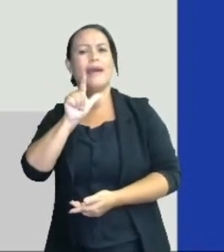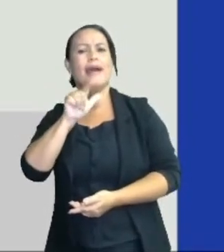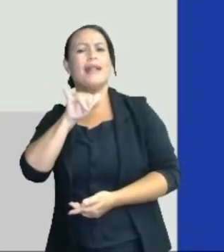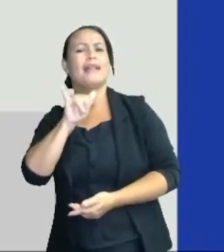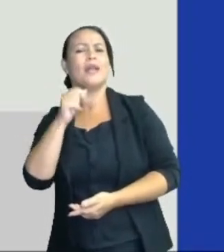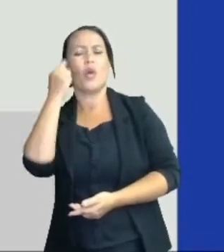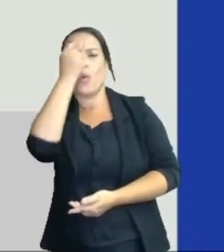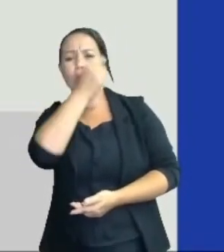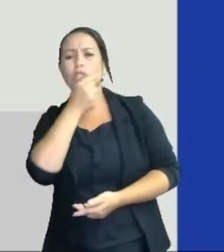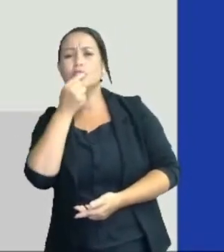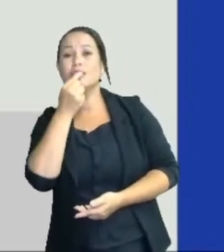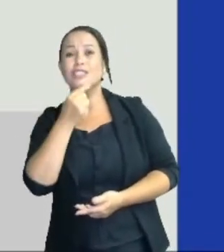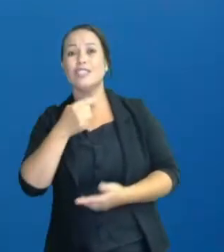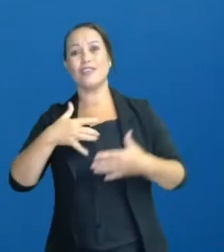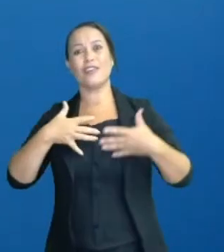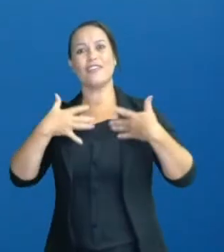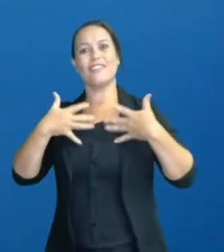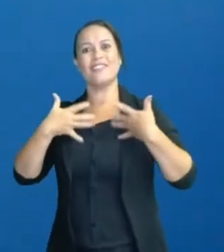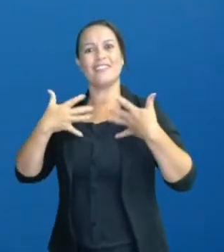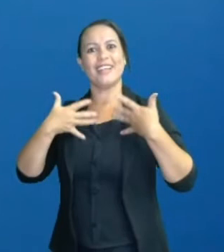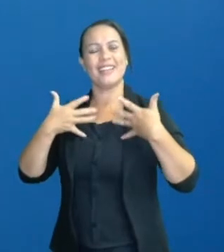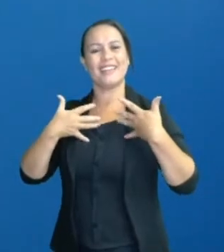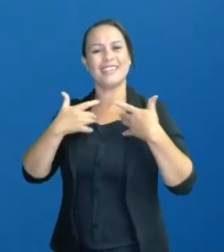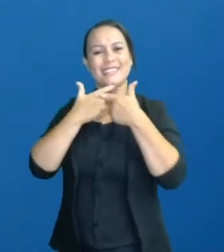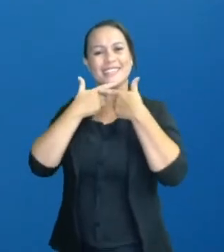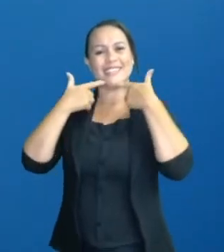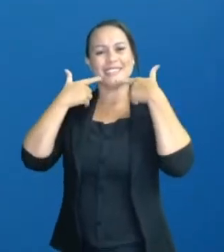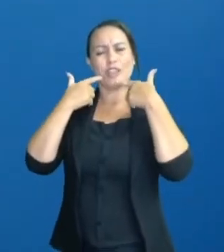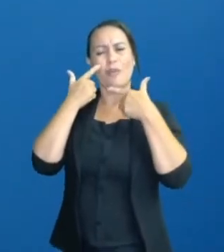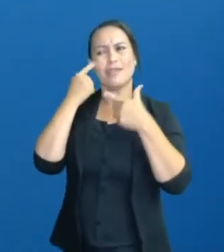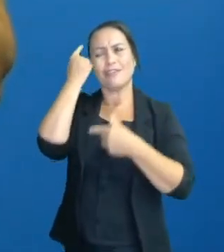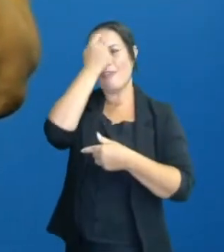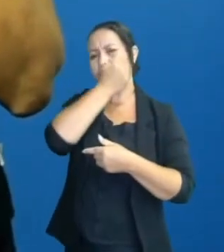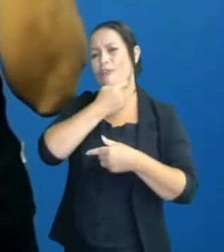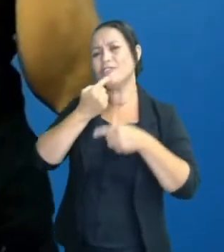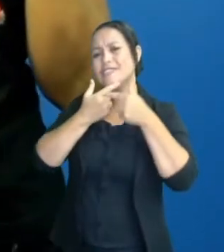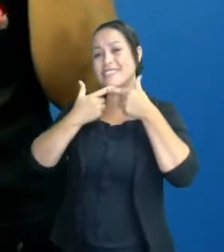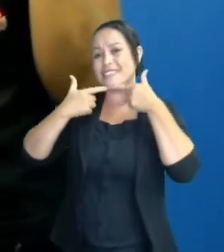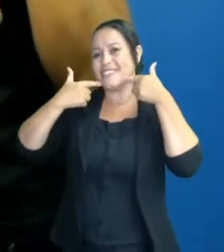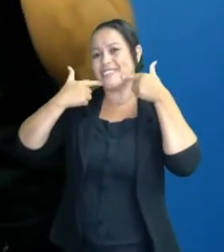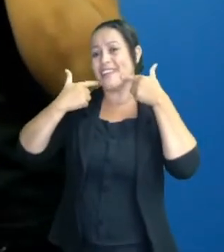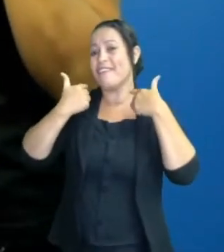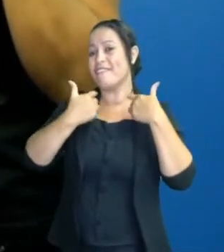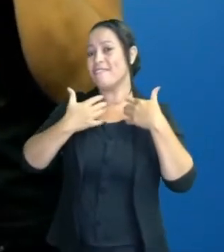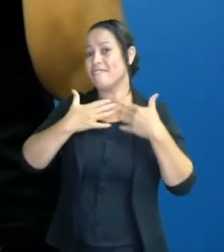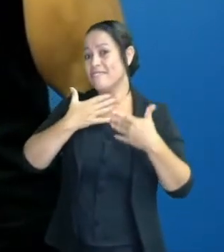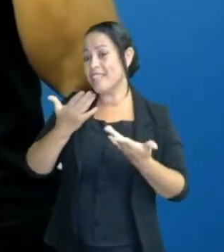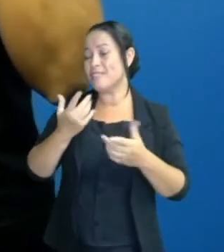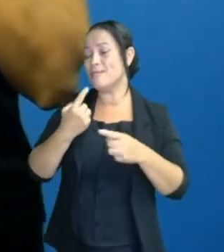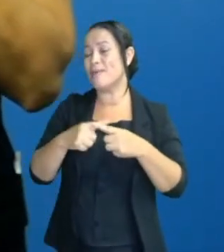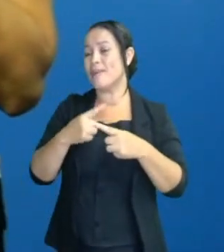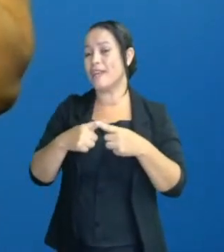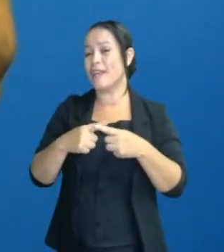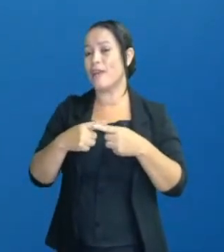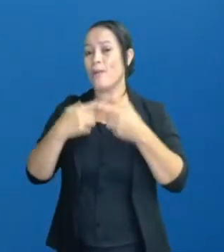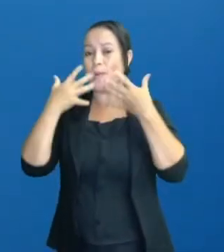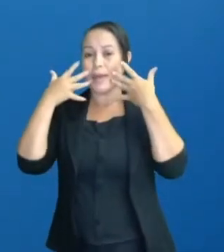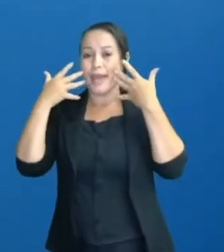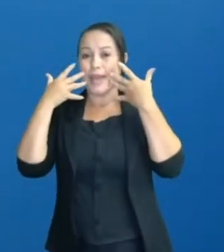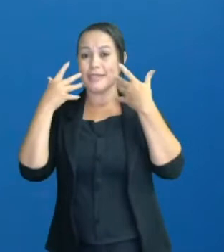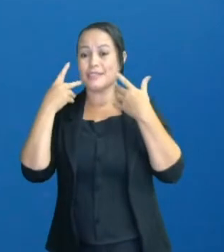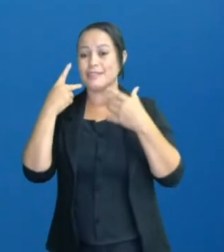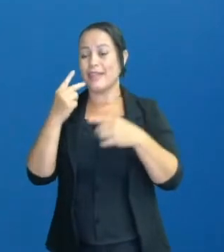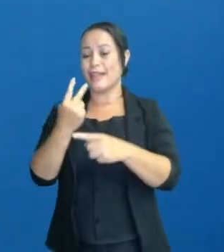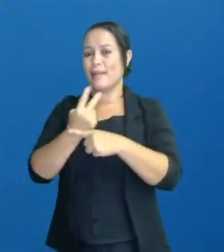de quem ficou feliz. Não é isso? É um rostinho de quem ficou feliz porque o gatinho dela